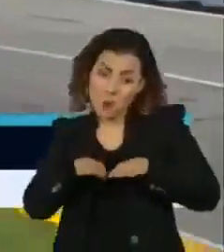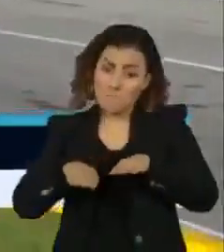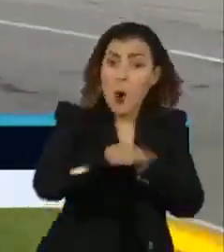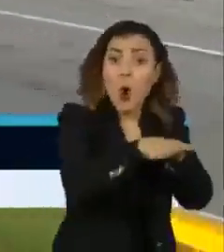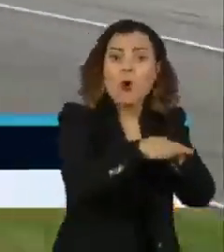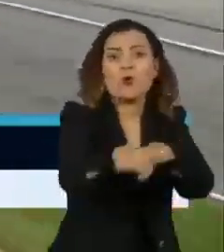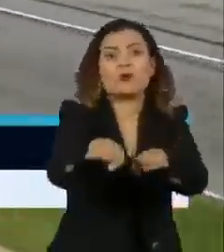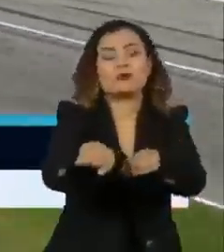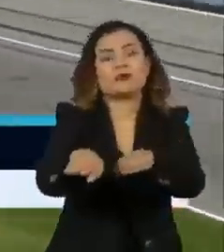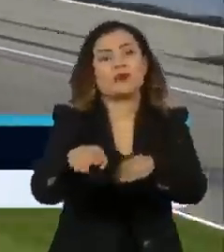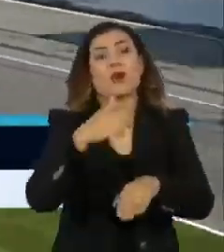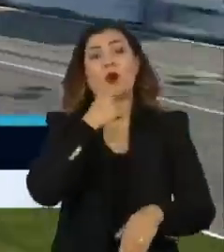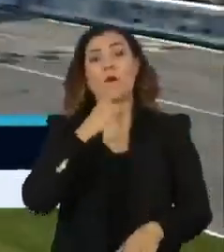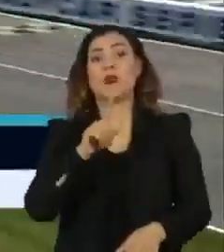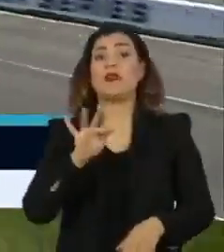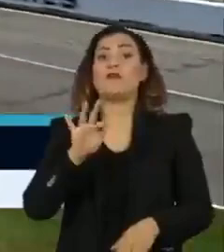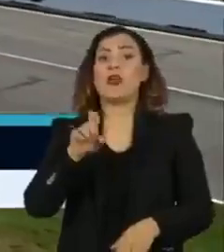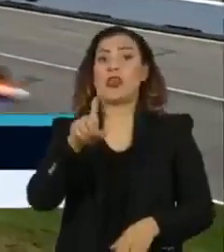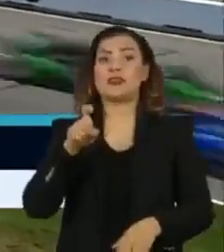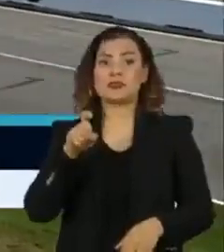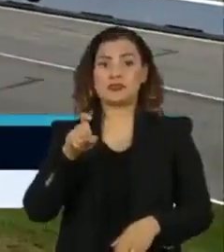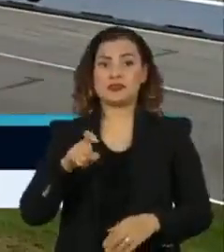de equipe Felix Rosenquist.